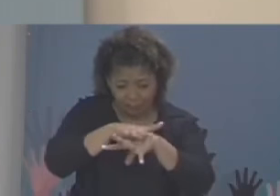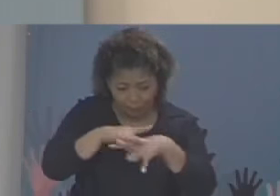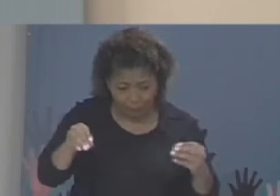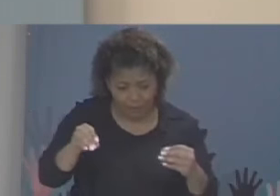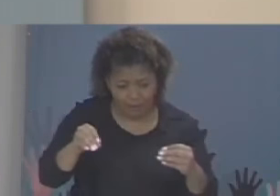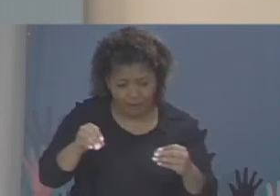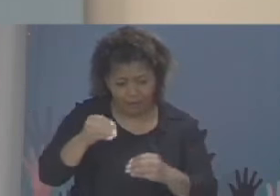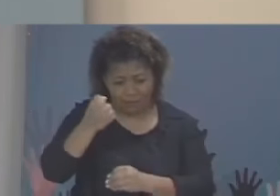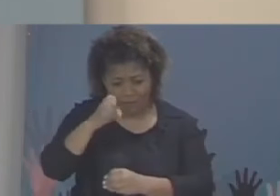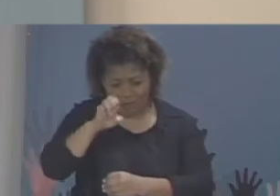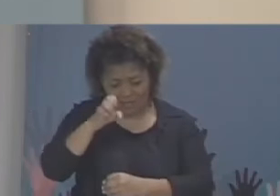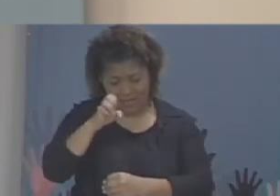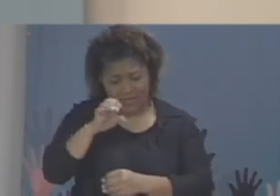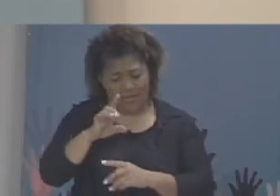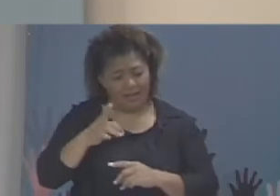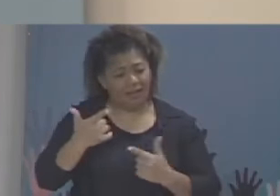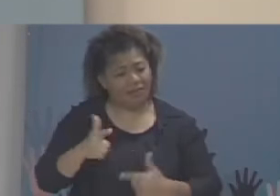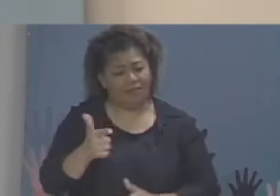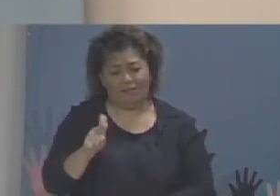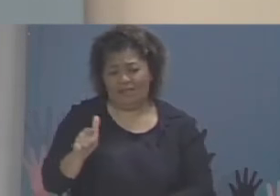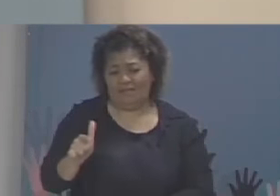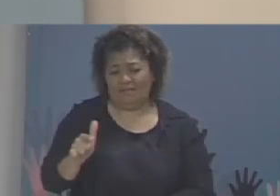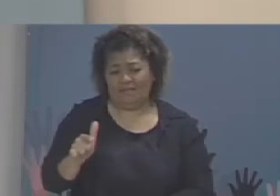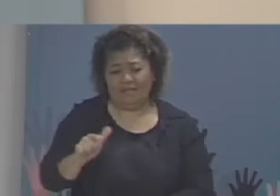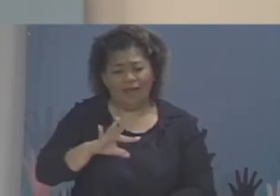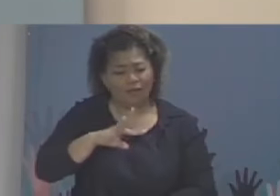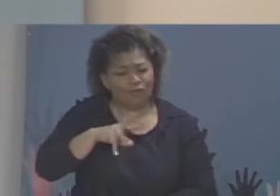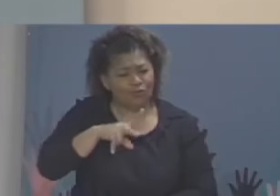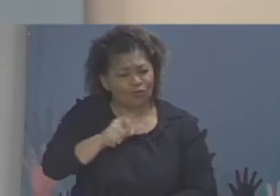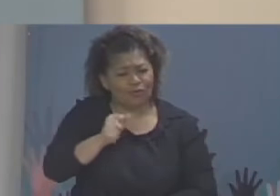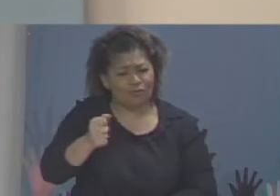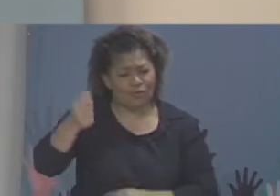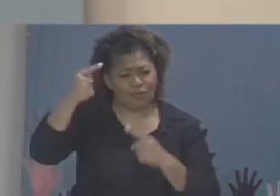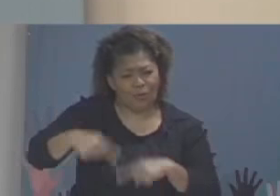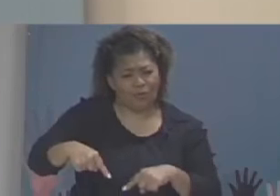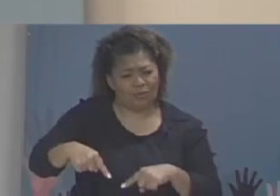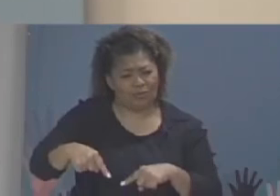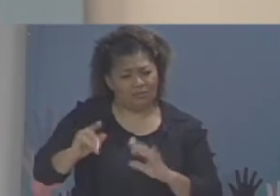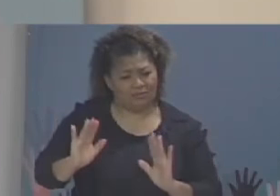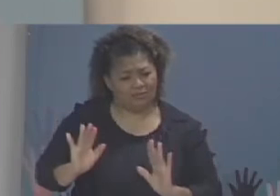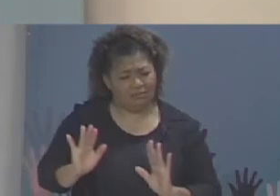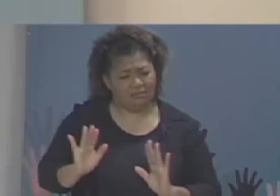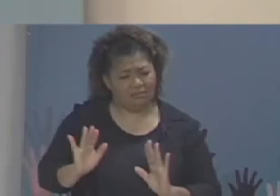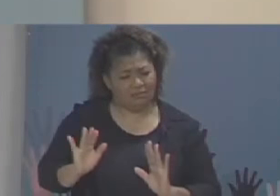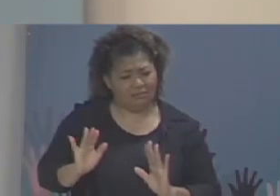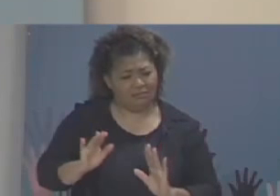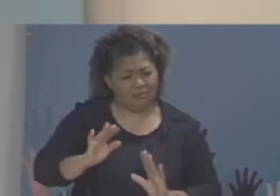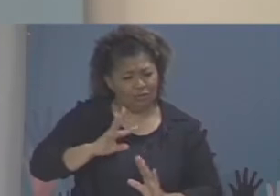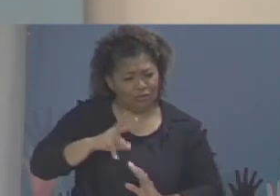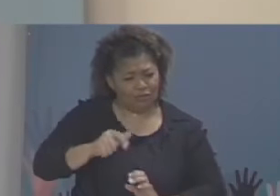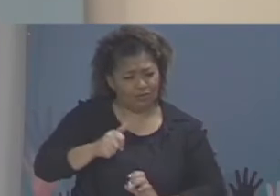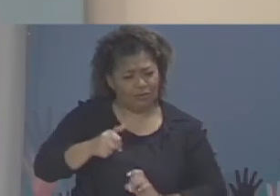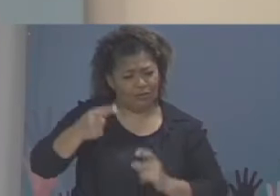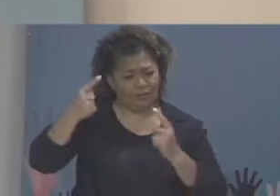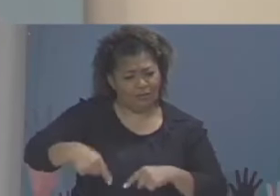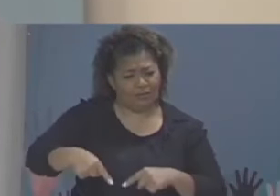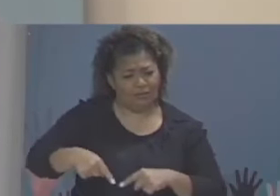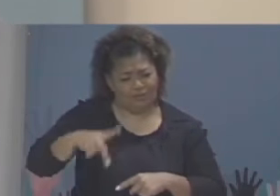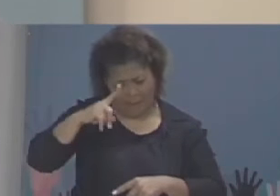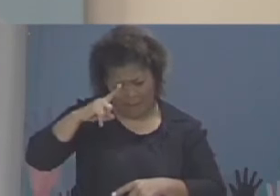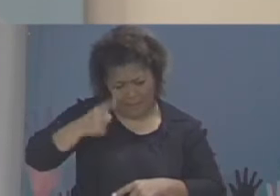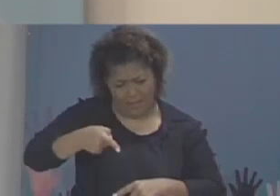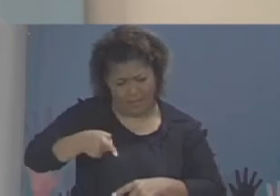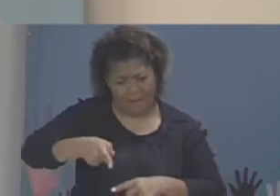quê? Não, não tem. Inclusive, eu sou totalmente contra. Eu, Luiz Anunciação, sou totalmente contra. Por mim, prenderia esse cara, porque ele não pode estar